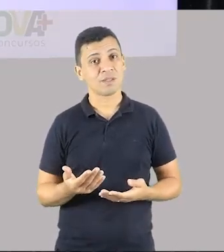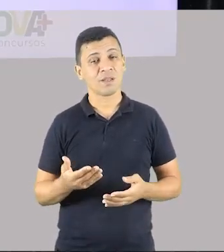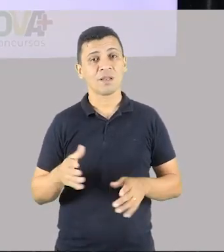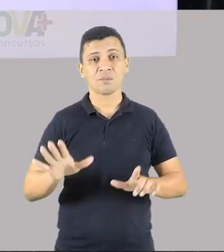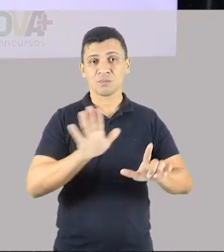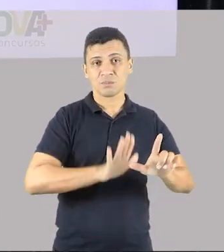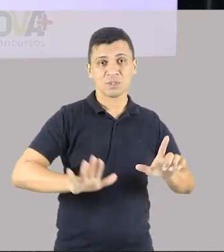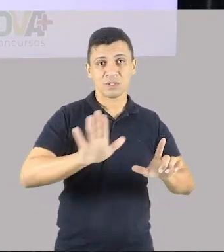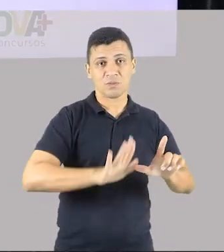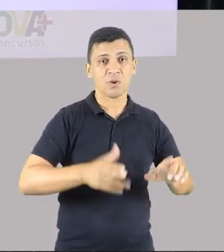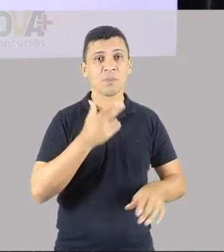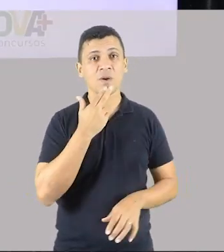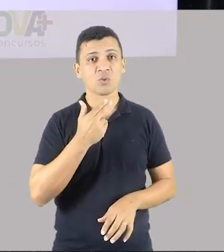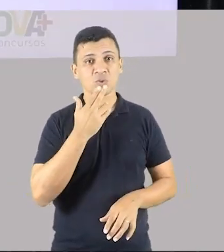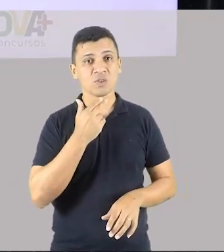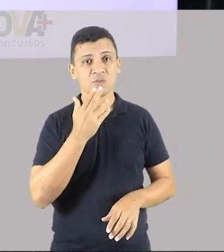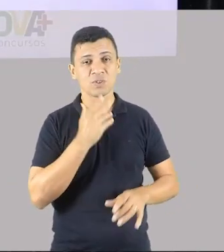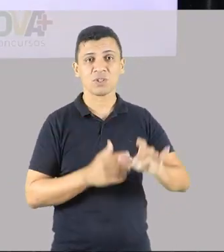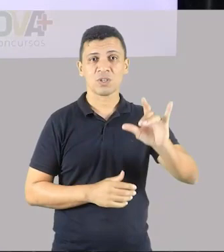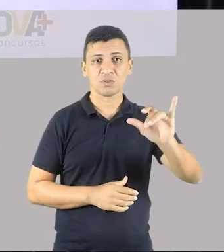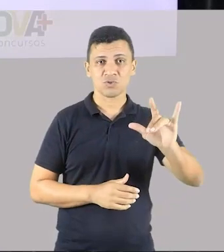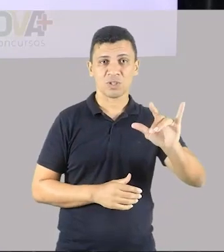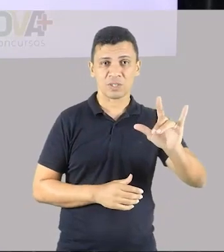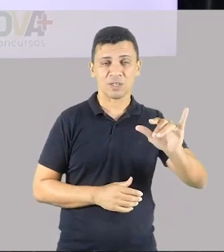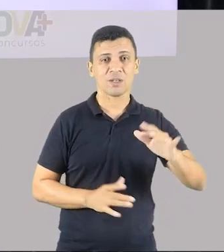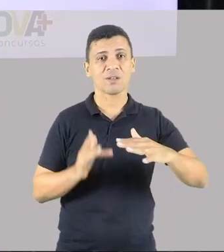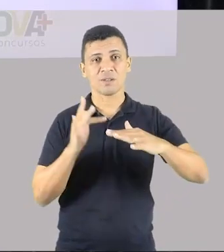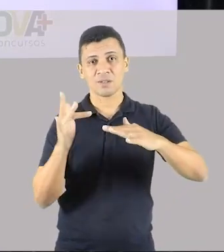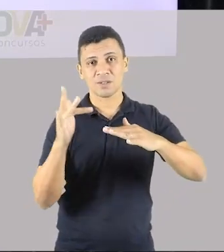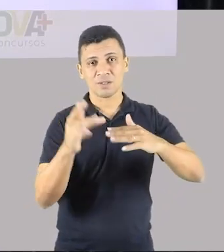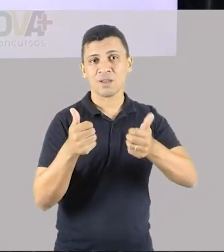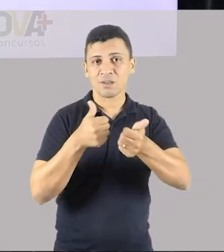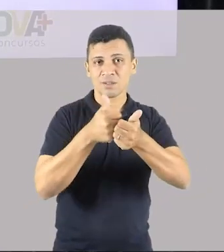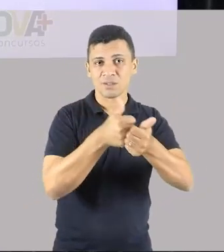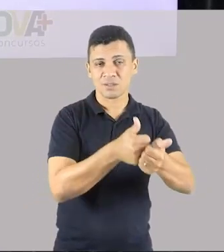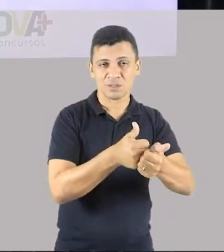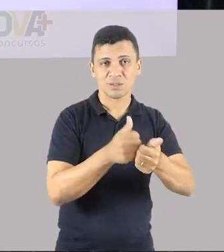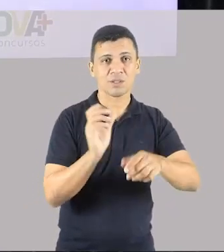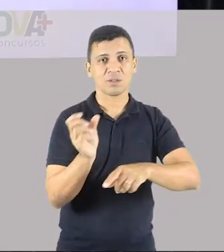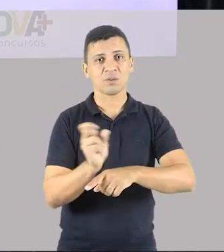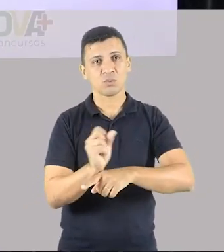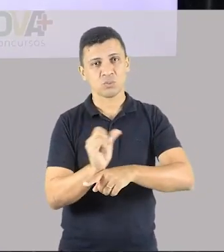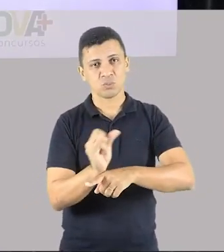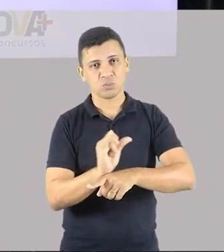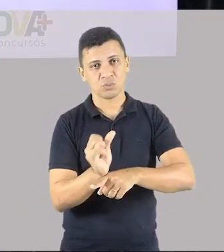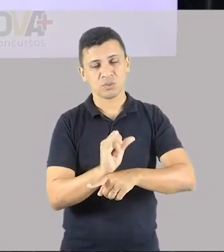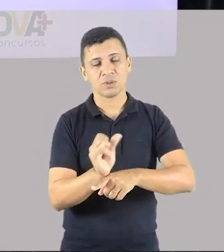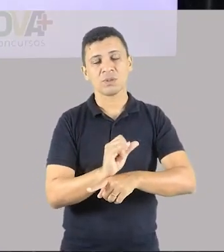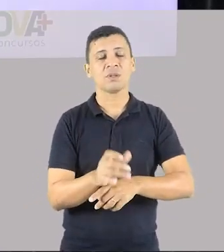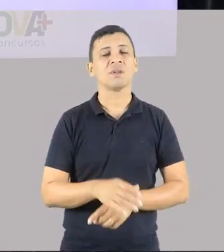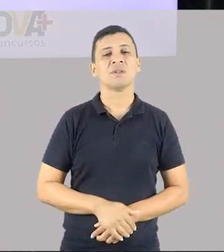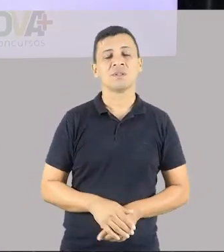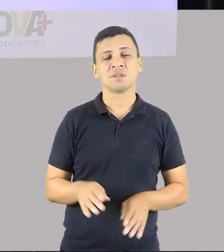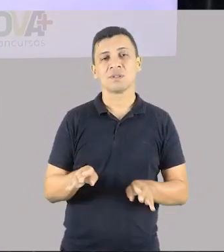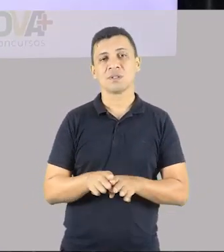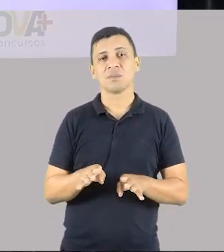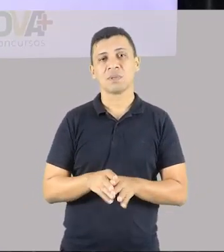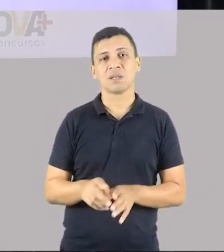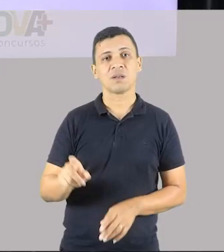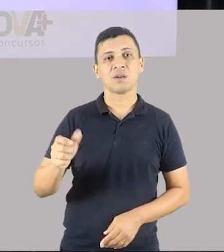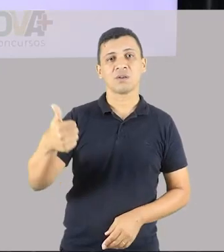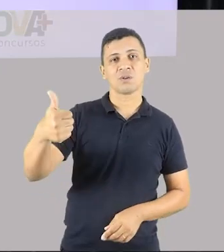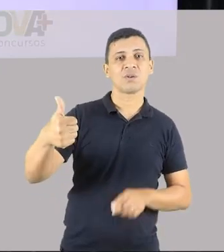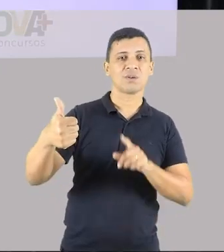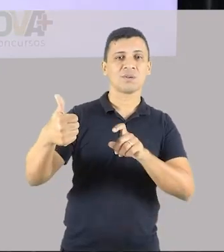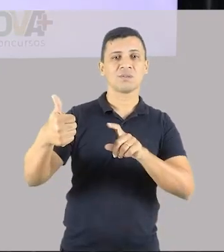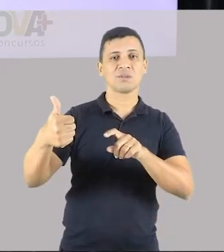plataforma Gonçalves Dias no Instagram, nas redes sociais, de seguir o canal do YouTube, de ativar o sininho, de colocar seu like para o